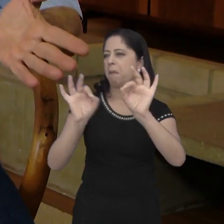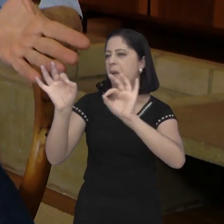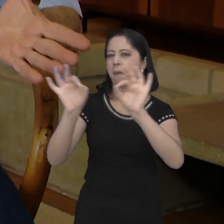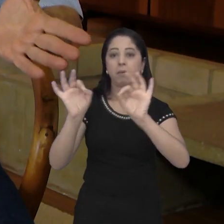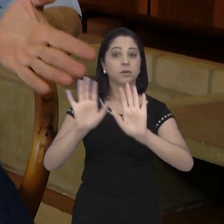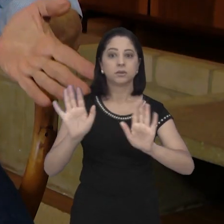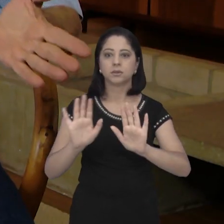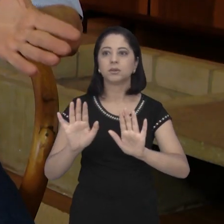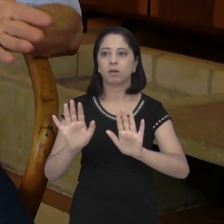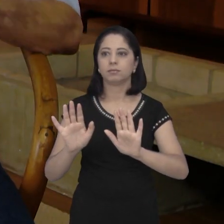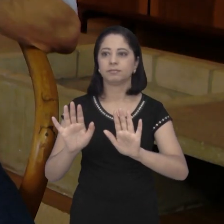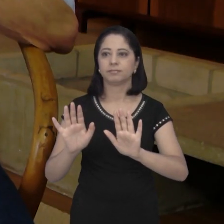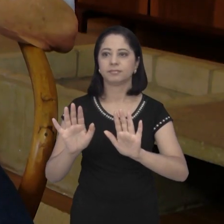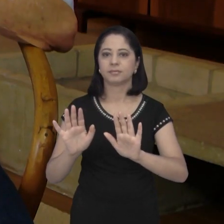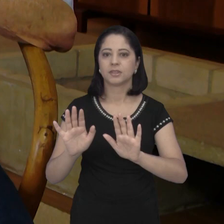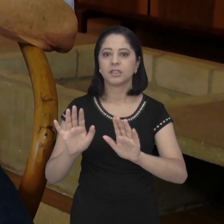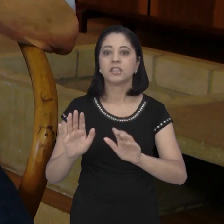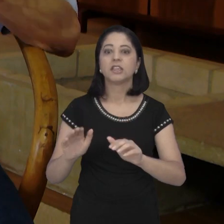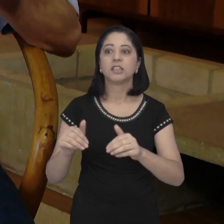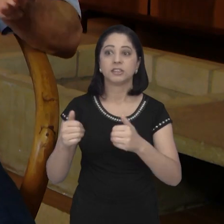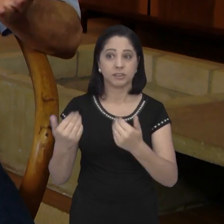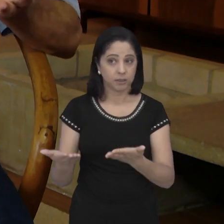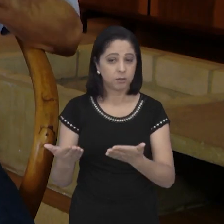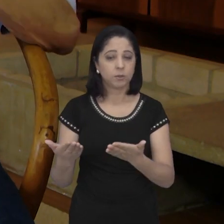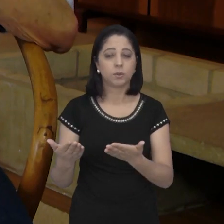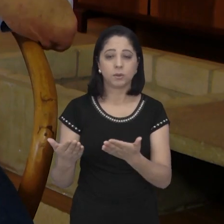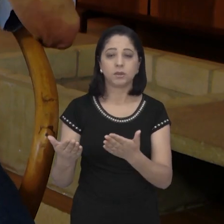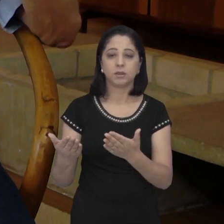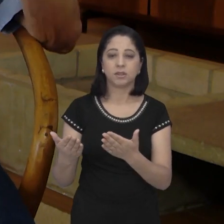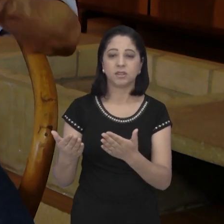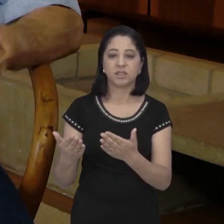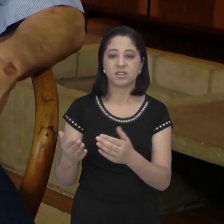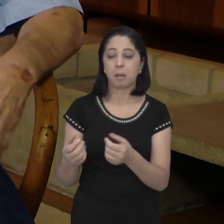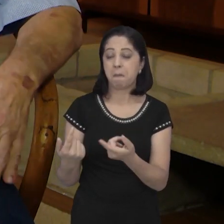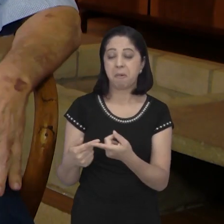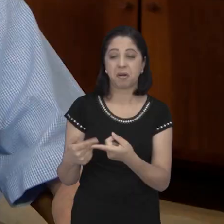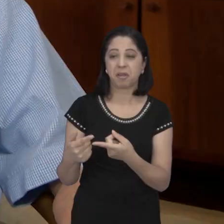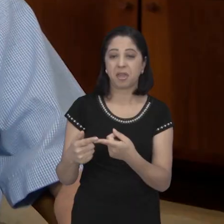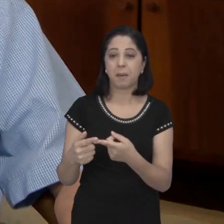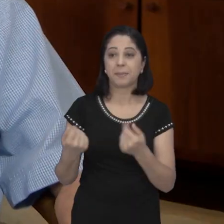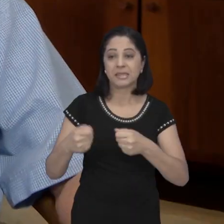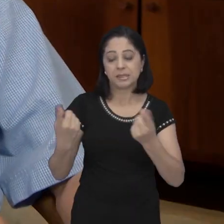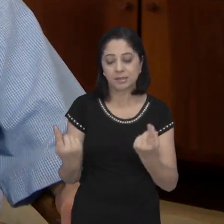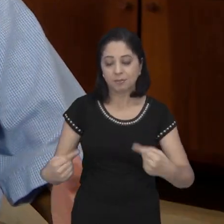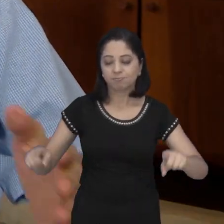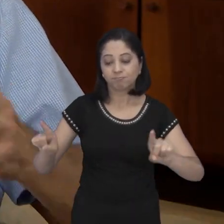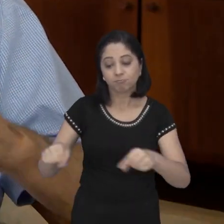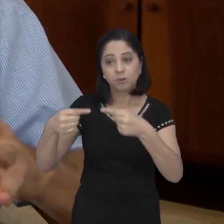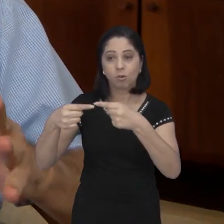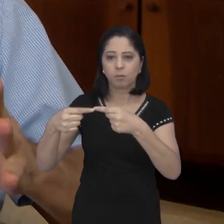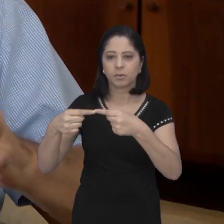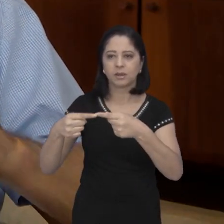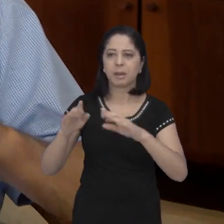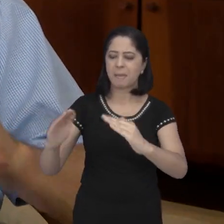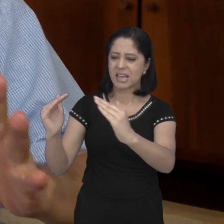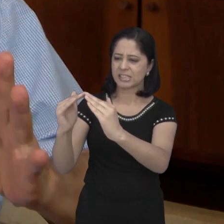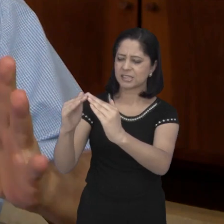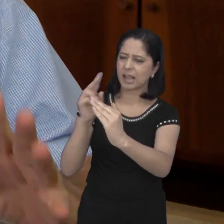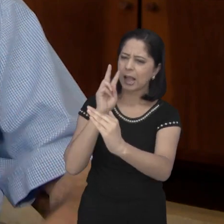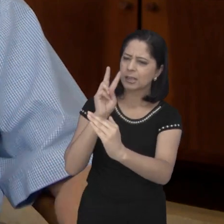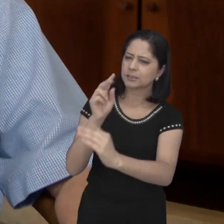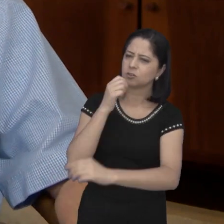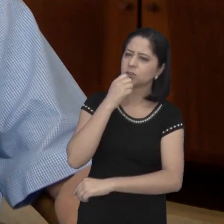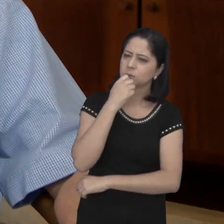diferença dessa casa para as outras casas da rua, da cidade. Você olha já com um